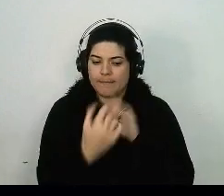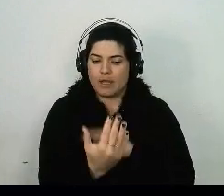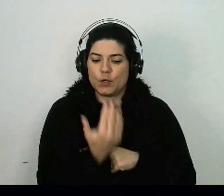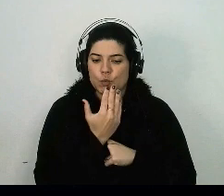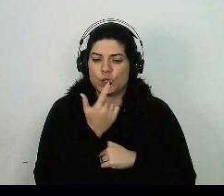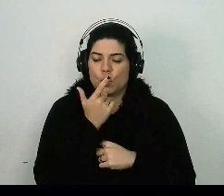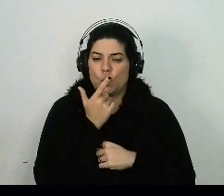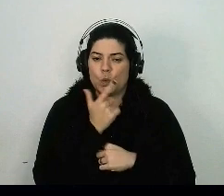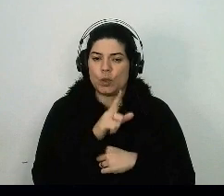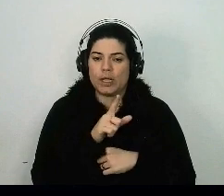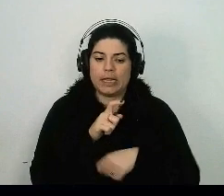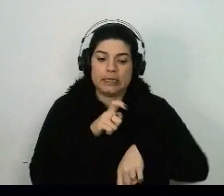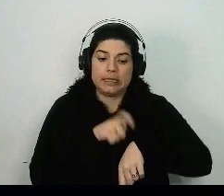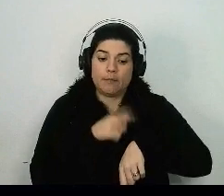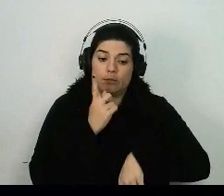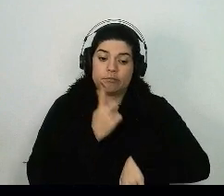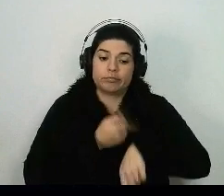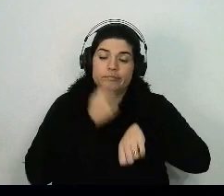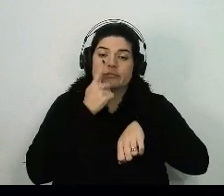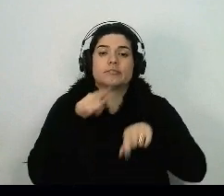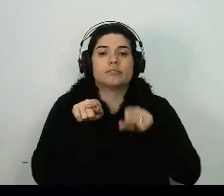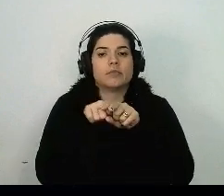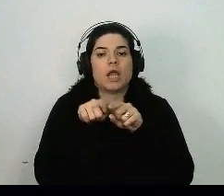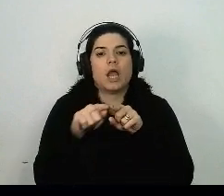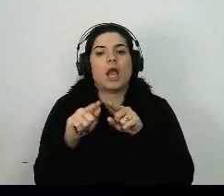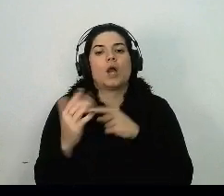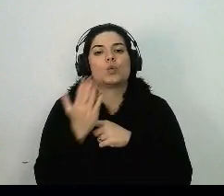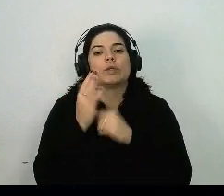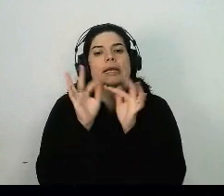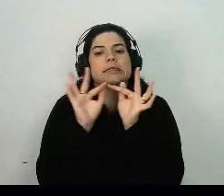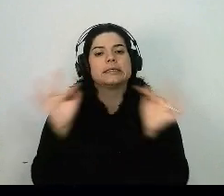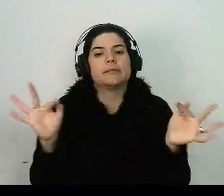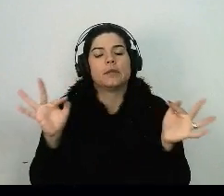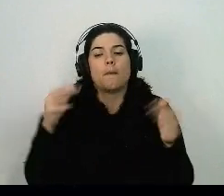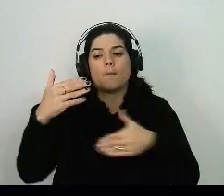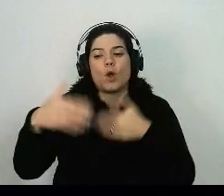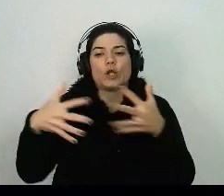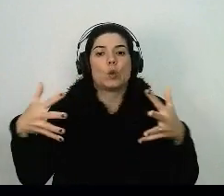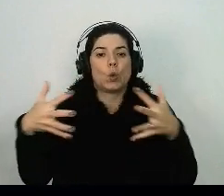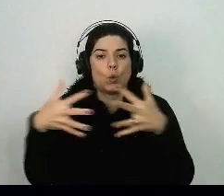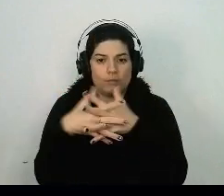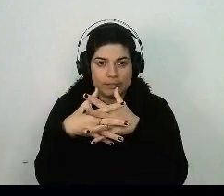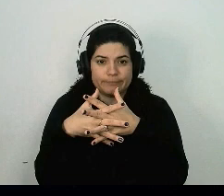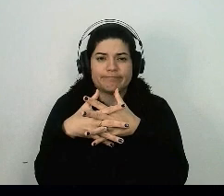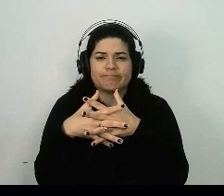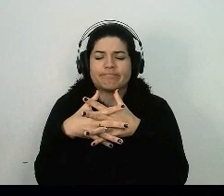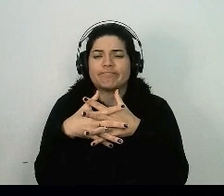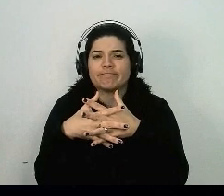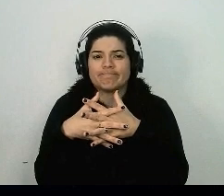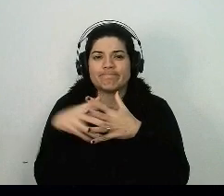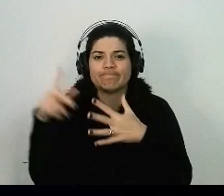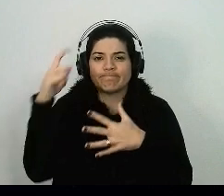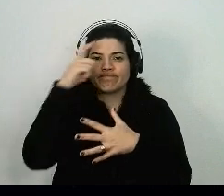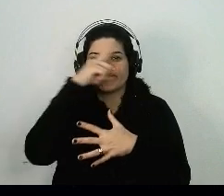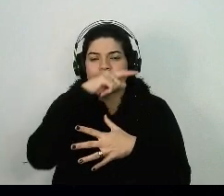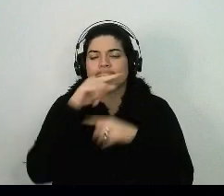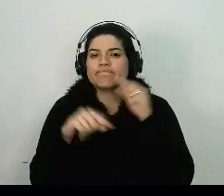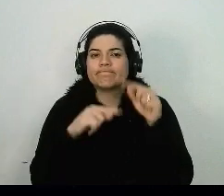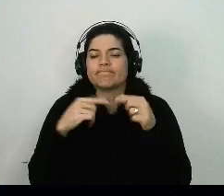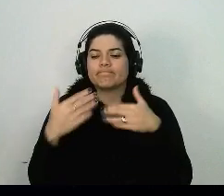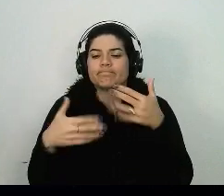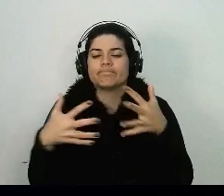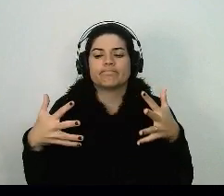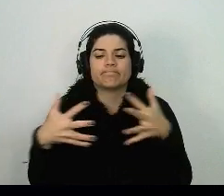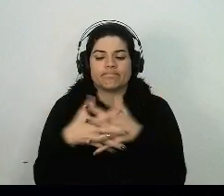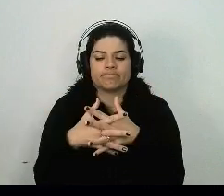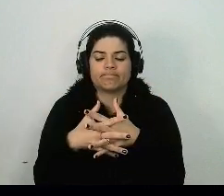tempo real, e simplificação de processos complexos. Quando a gente fala de processos complexos, a gente já começa, perdão,